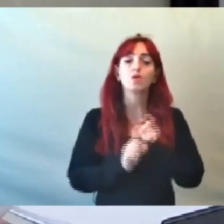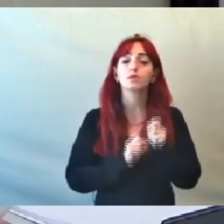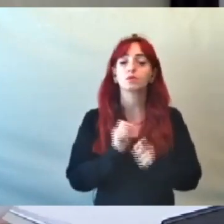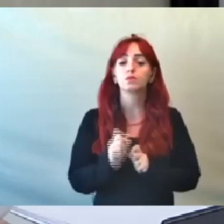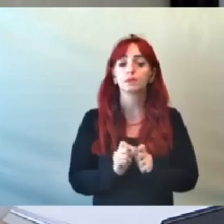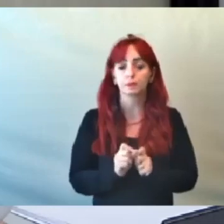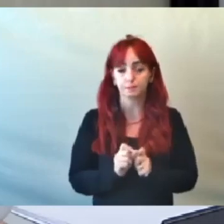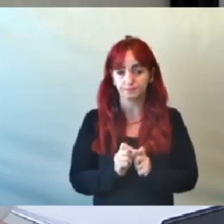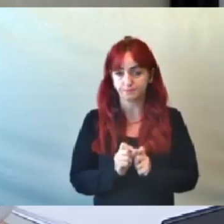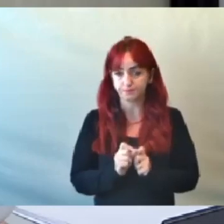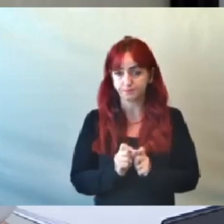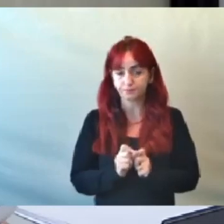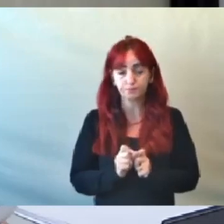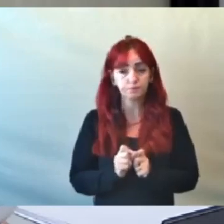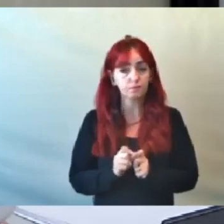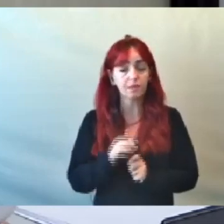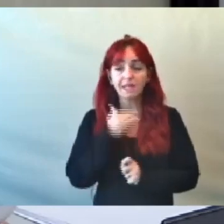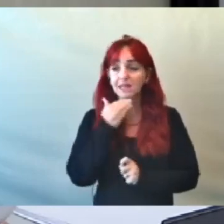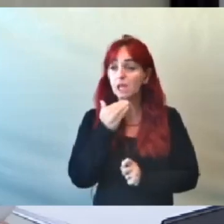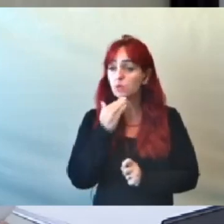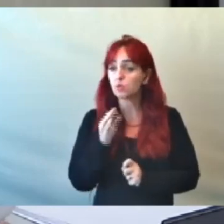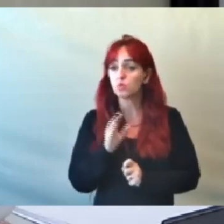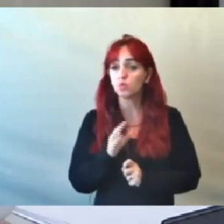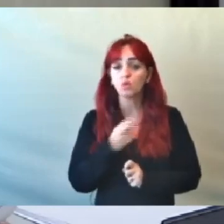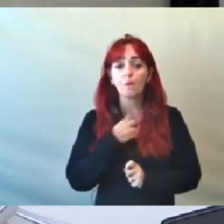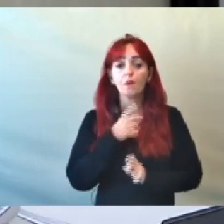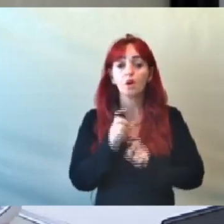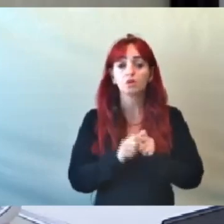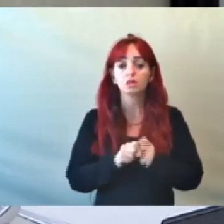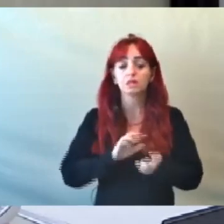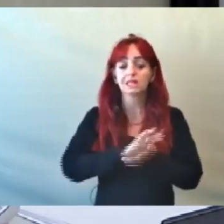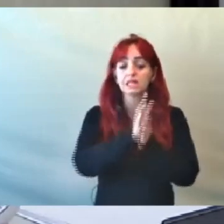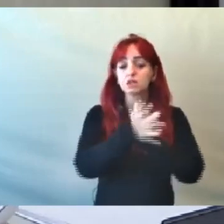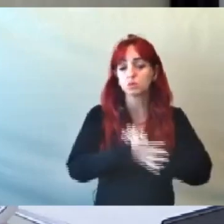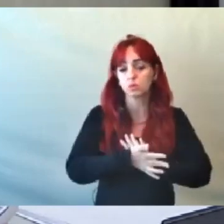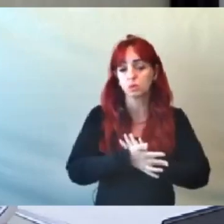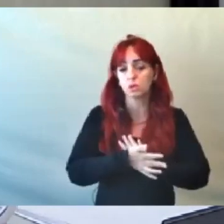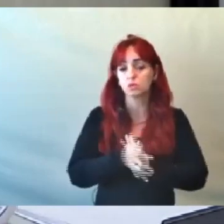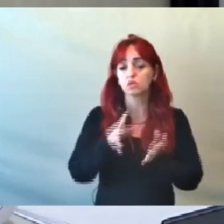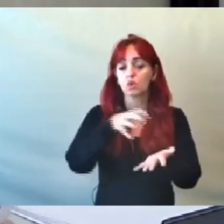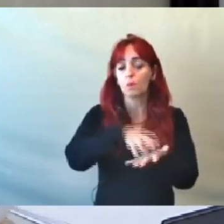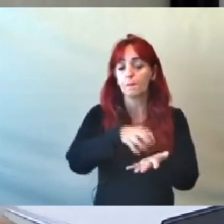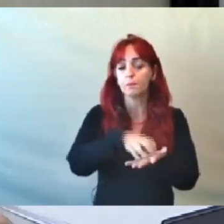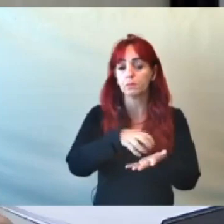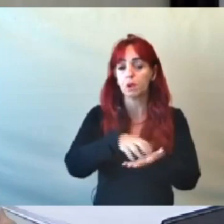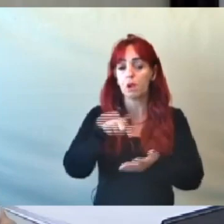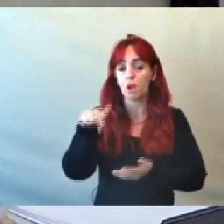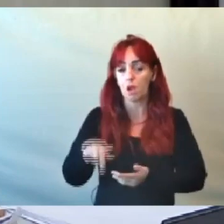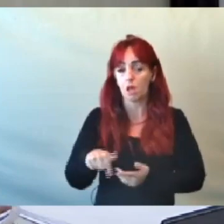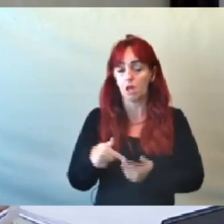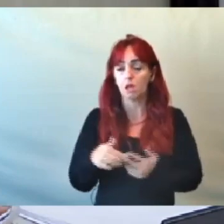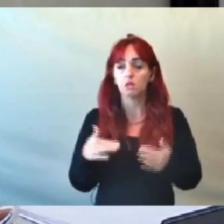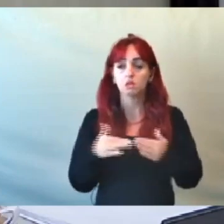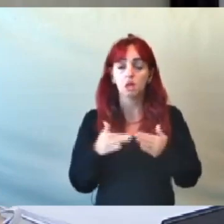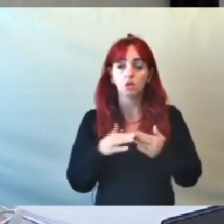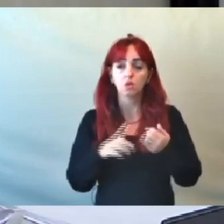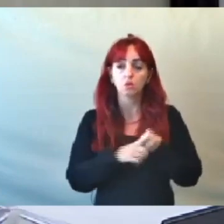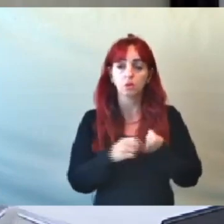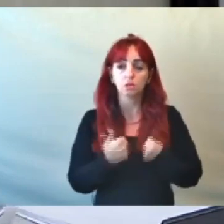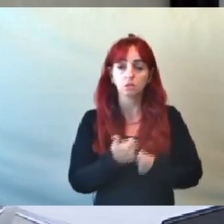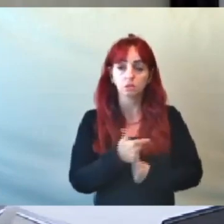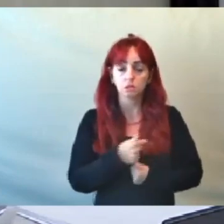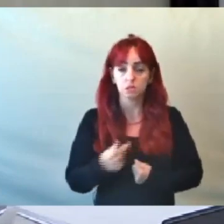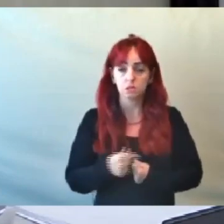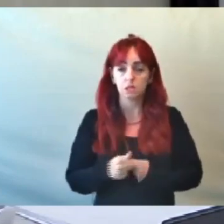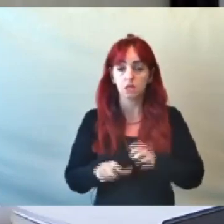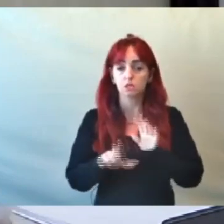em nenhum caso, serem destruídos ou mutilados, de acordo com o artigo 17 do Decreto-Lei de 25 de